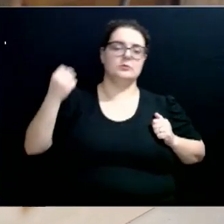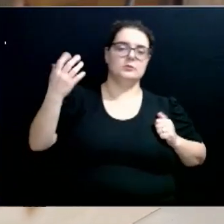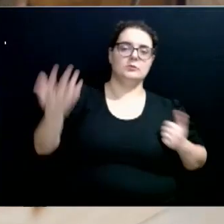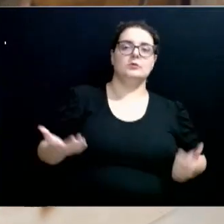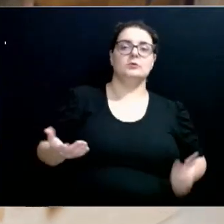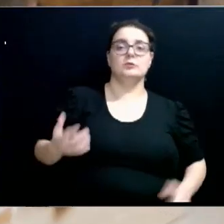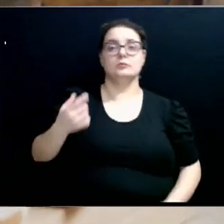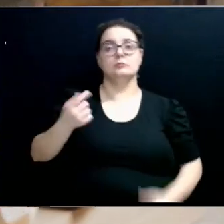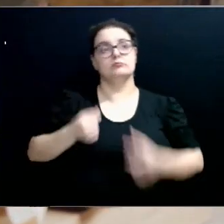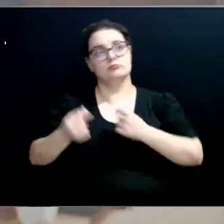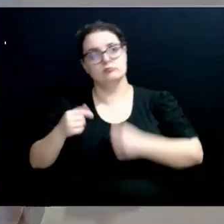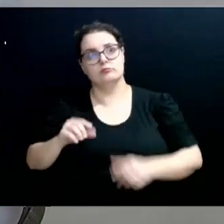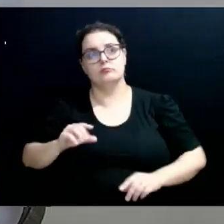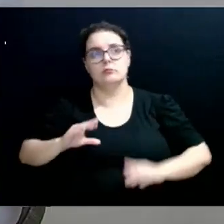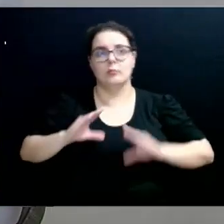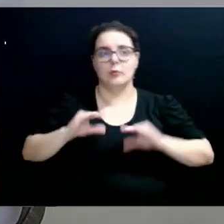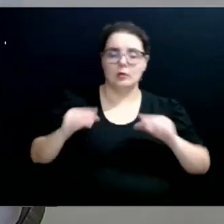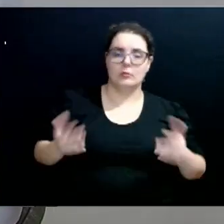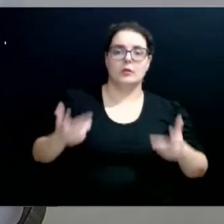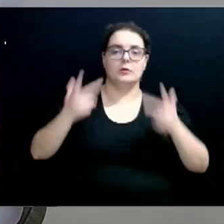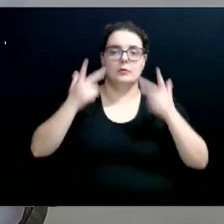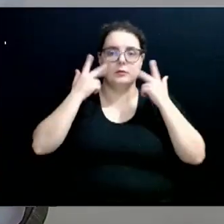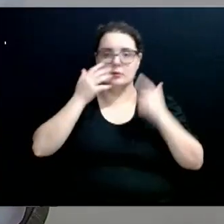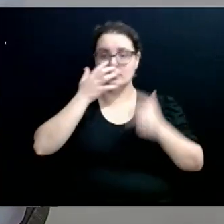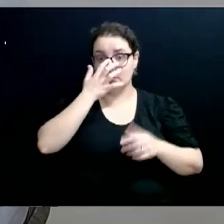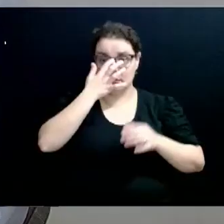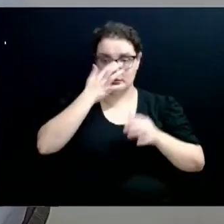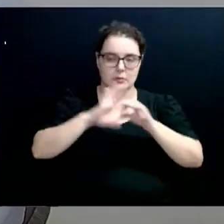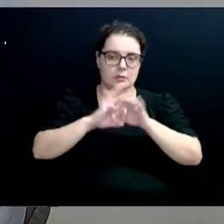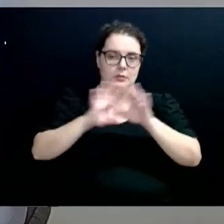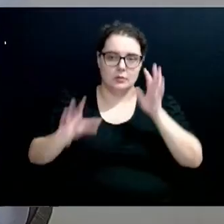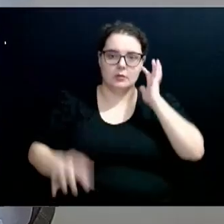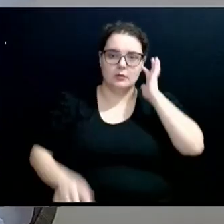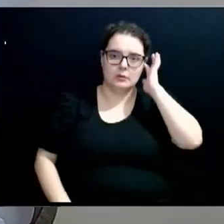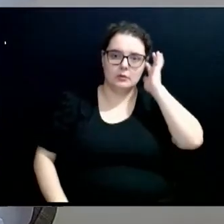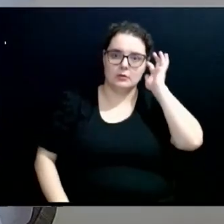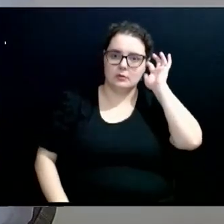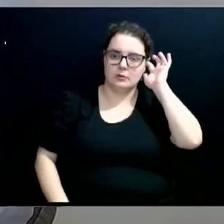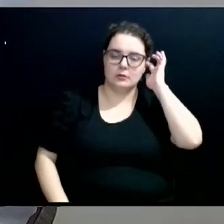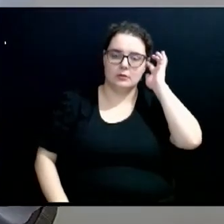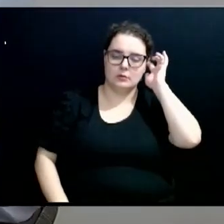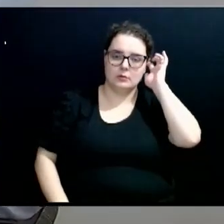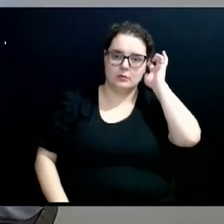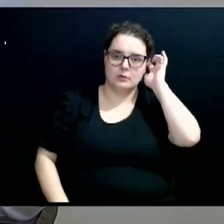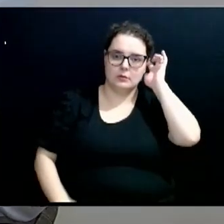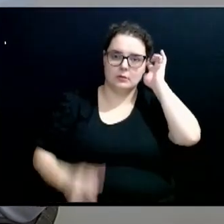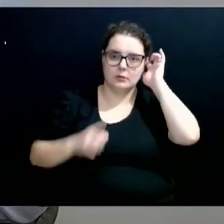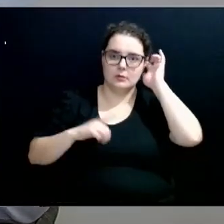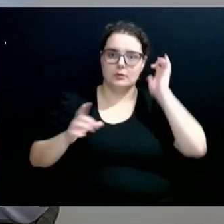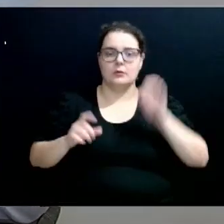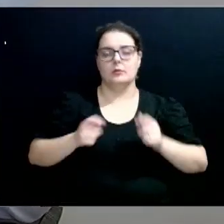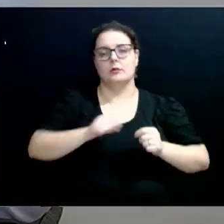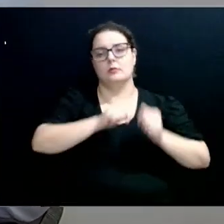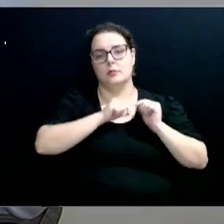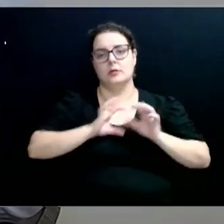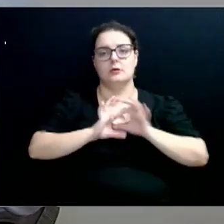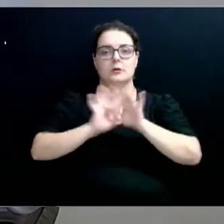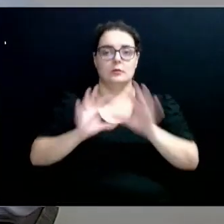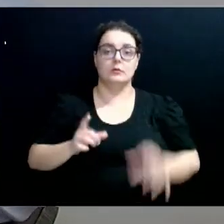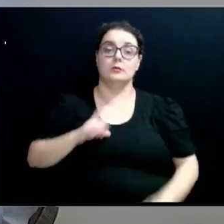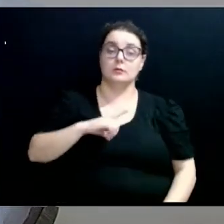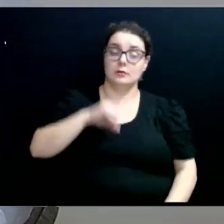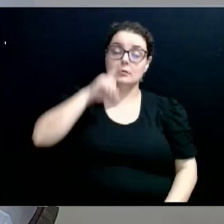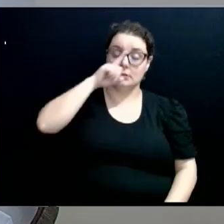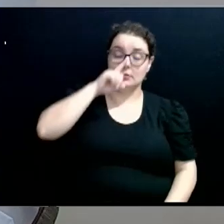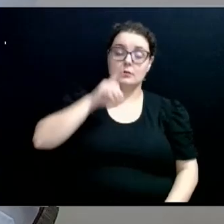esteja viajando em condições um pouco mais livres, né? Se tem ali, portanto, o benefício da liberdade, tem o risco